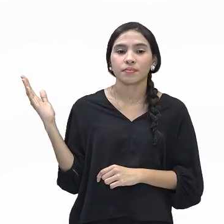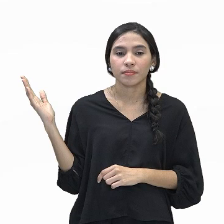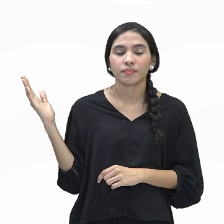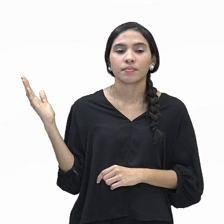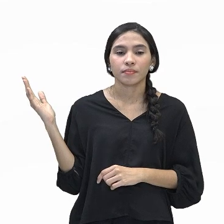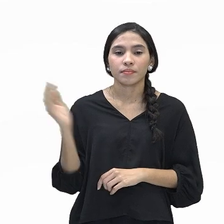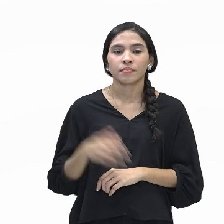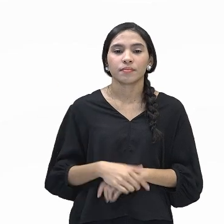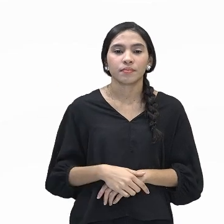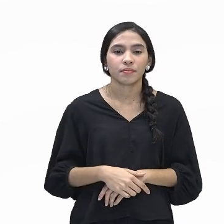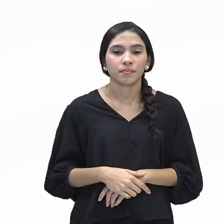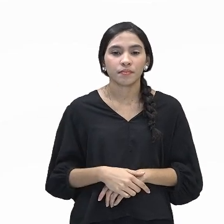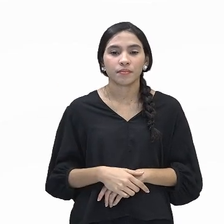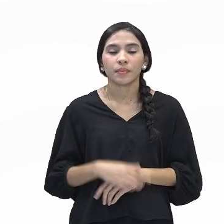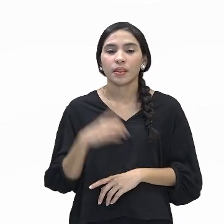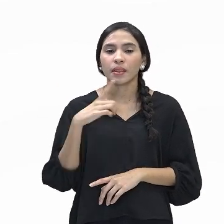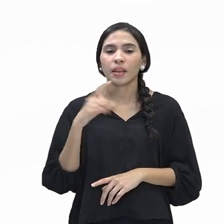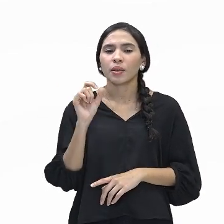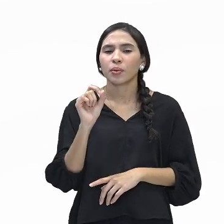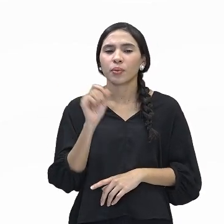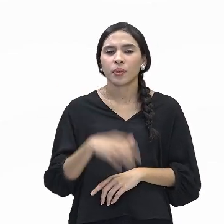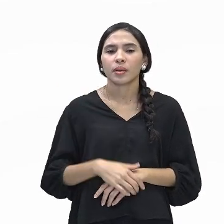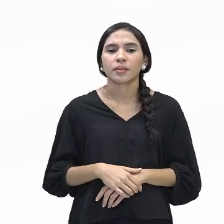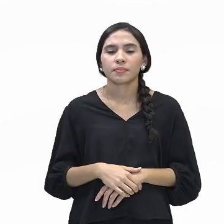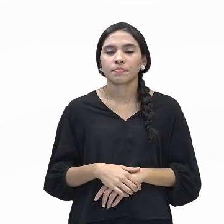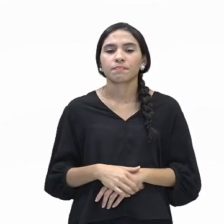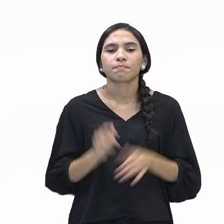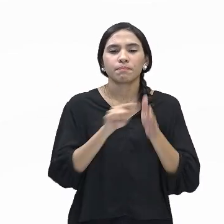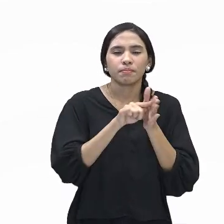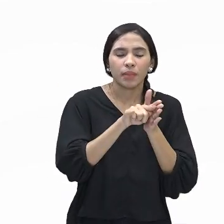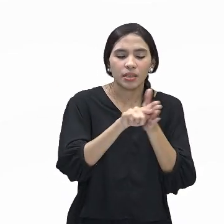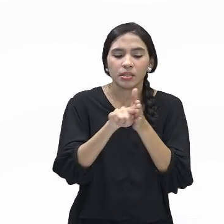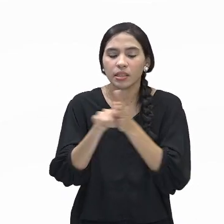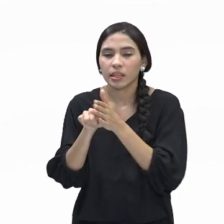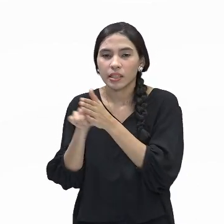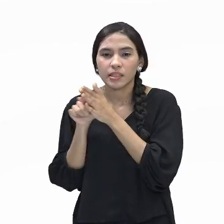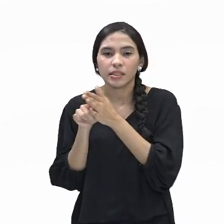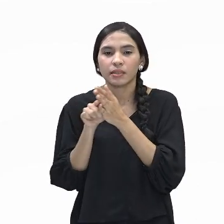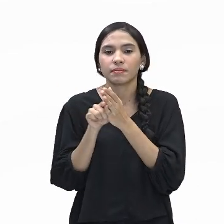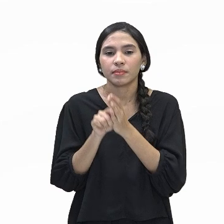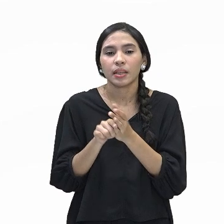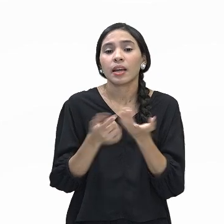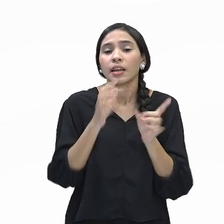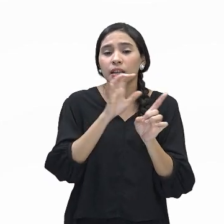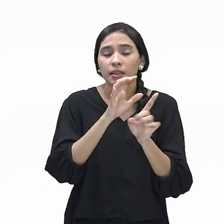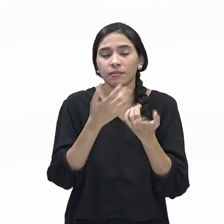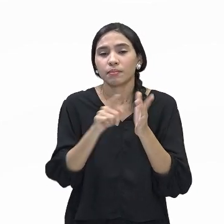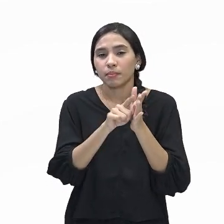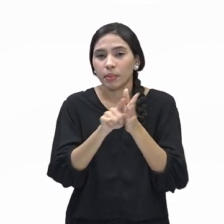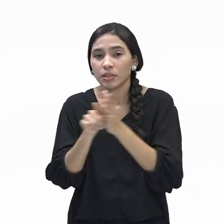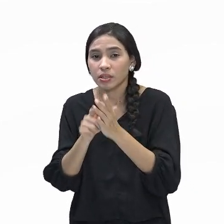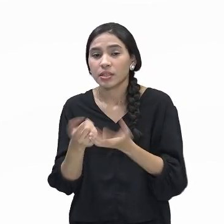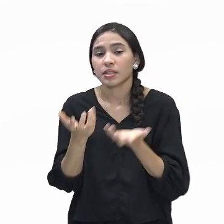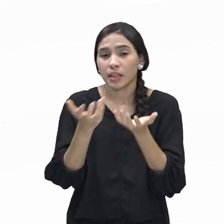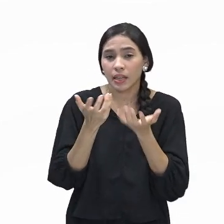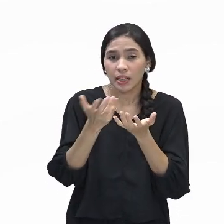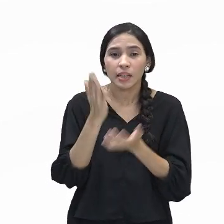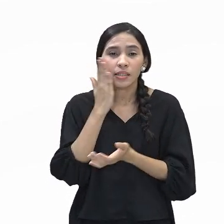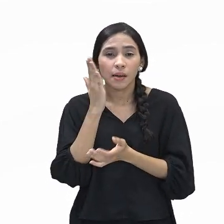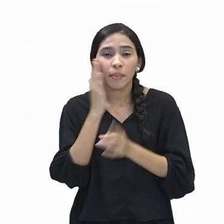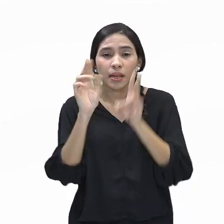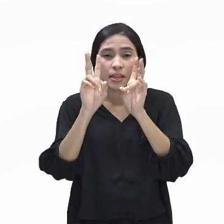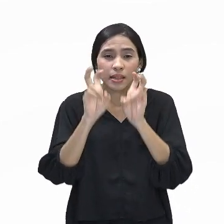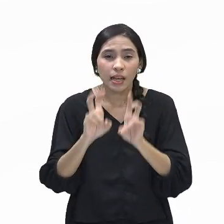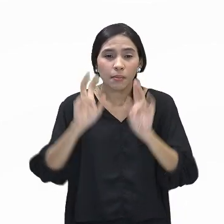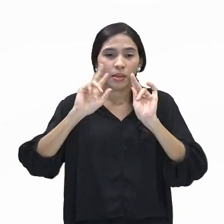intimista, tá? Ela é determinada pela exploração de temas humanos e, portanto,